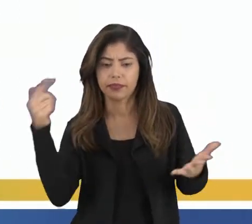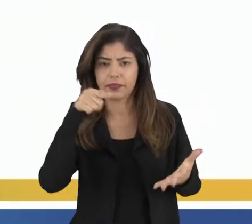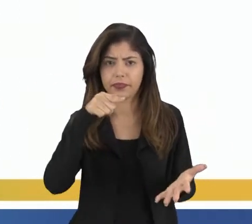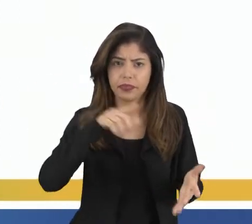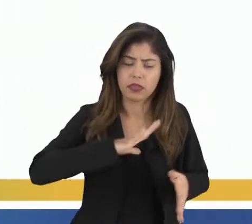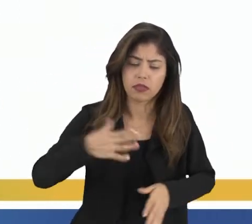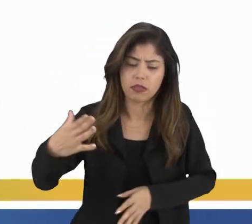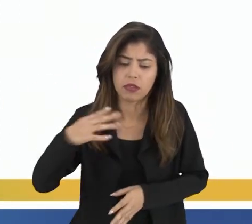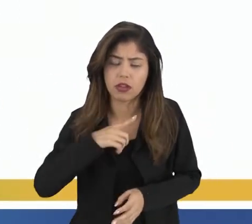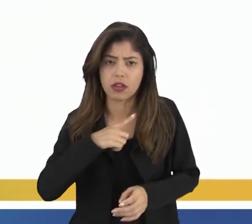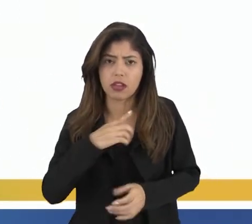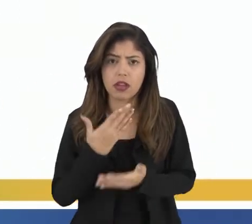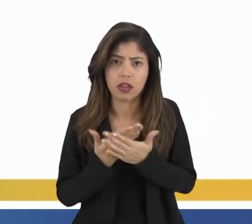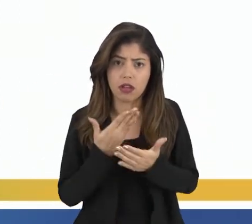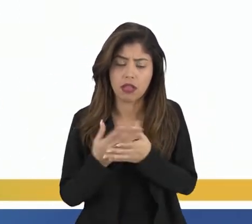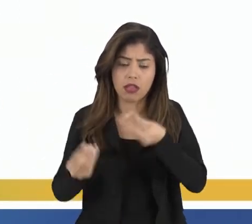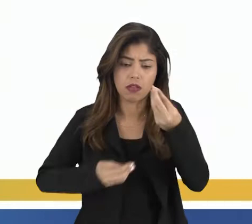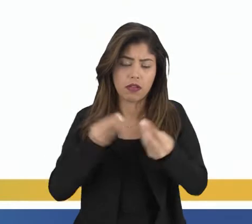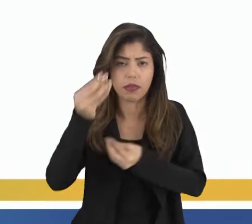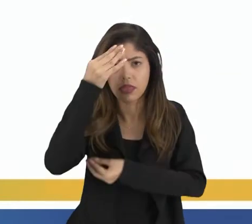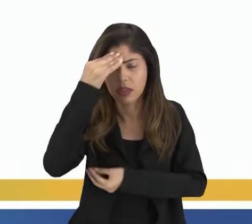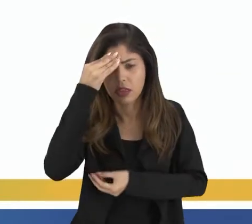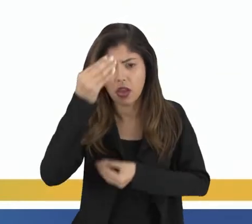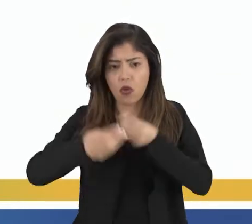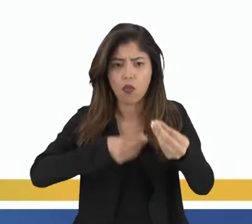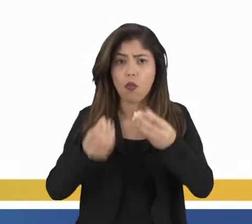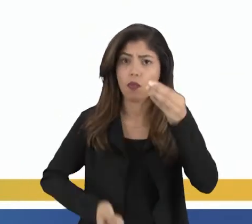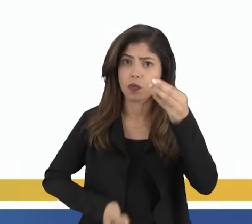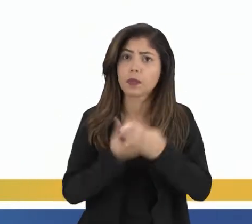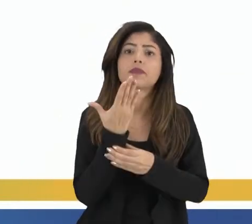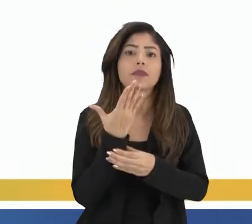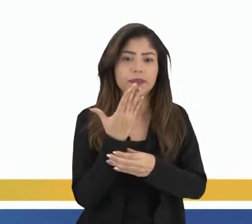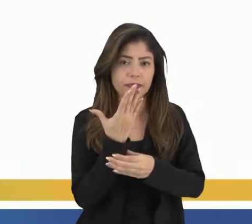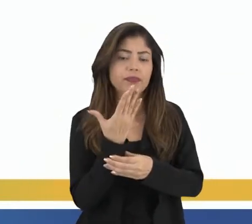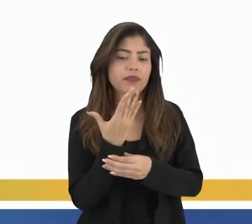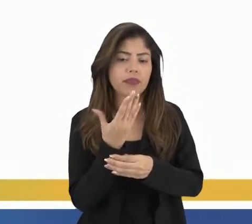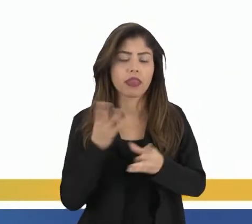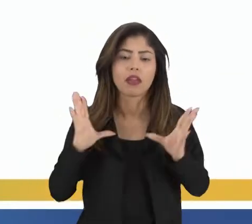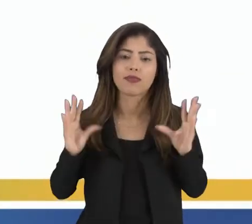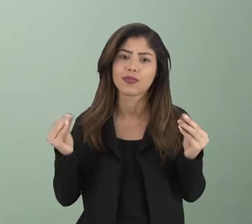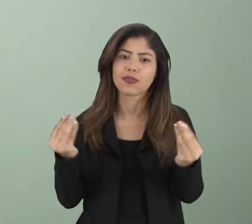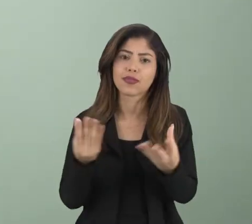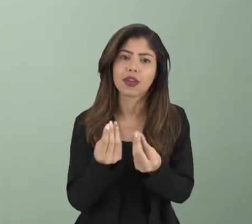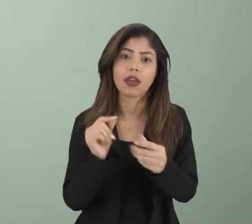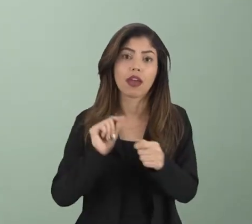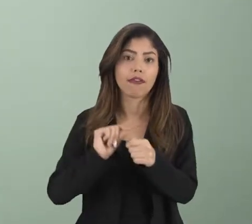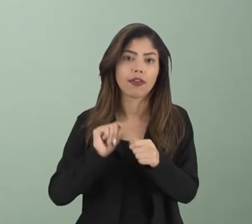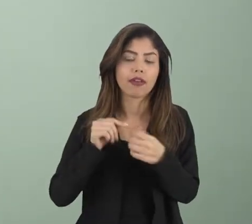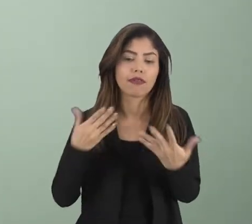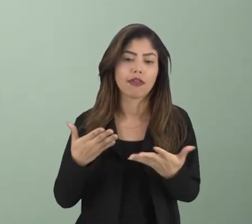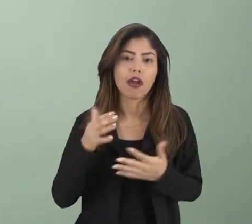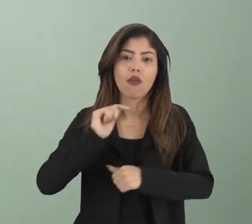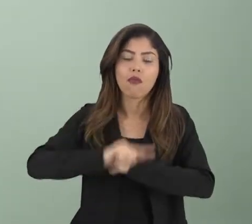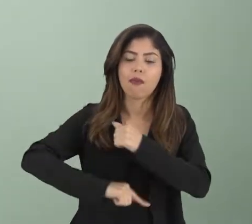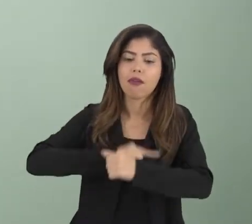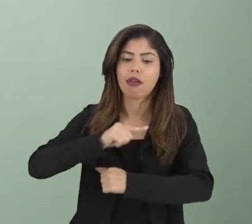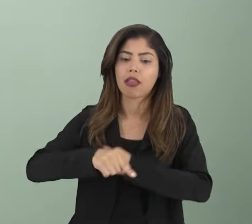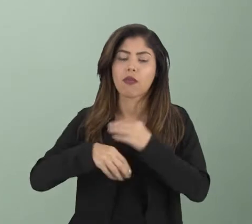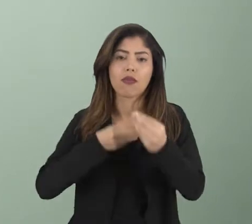vamos entender como que as coisas são formadas, né? Como que as substâncias são formadas, como que os átomos